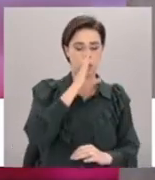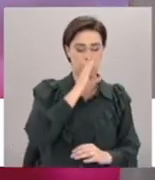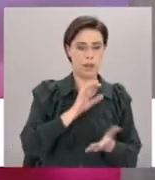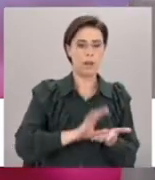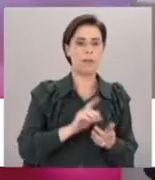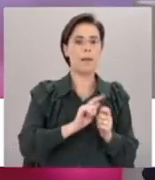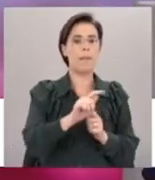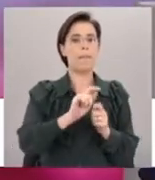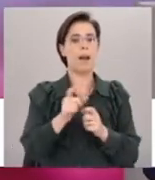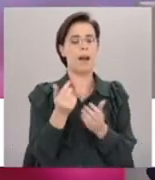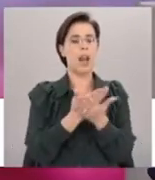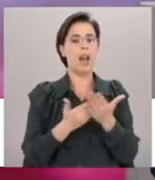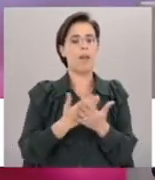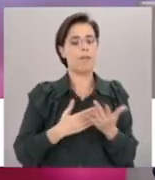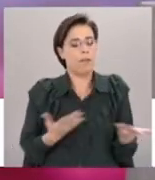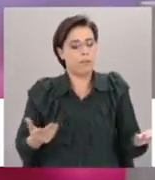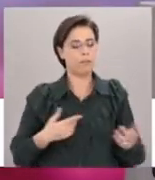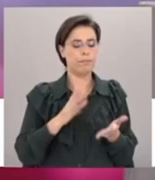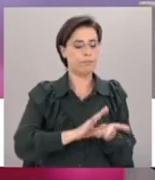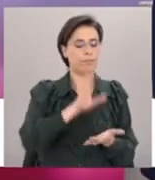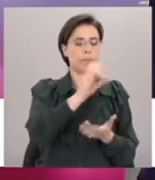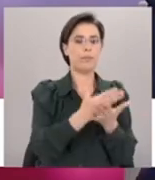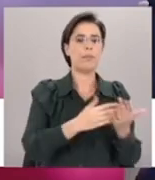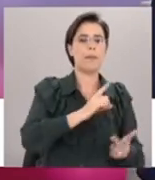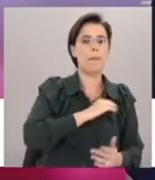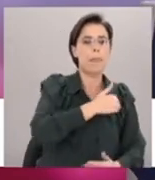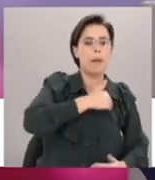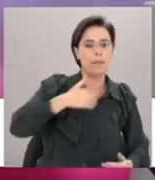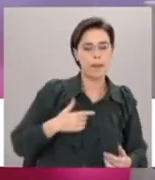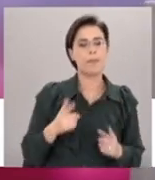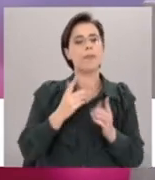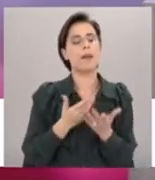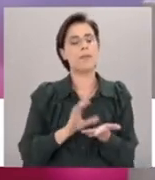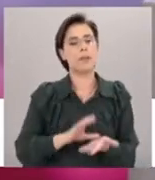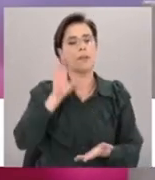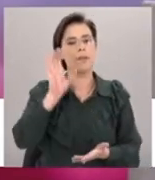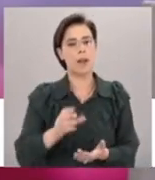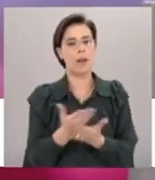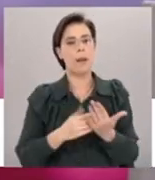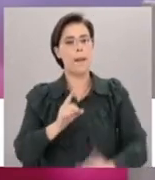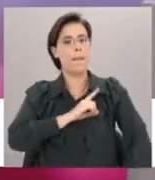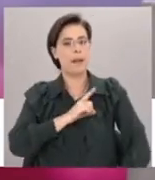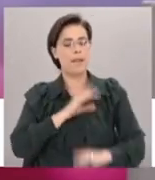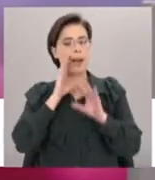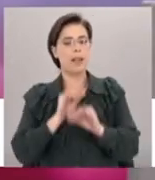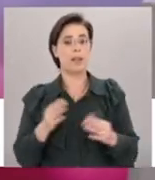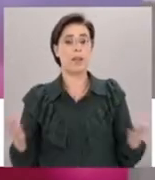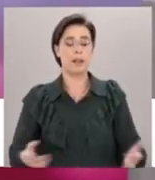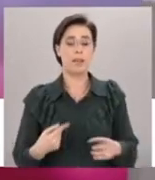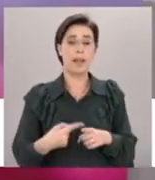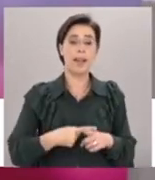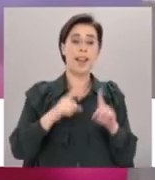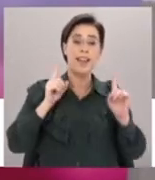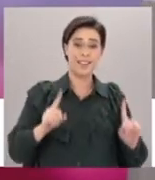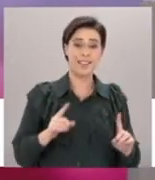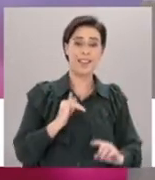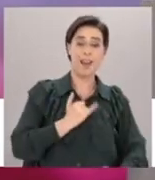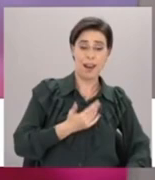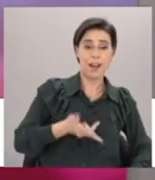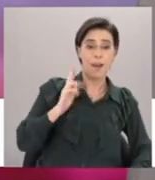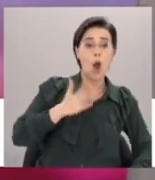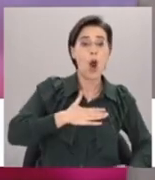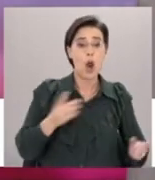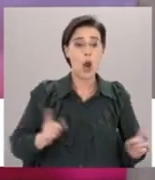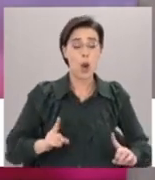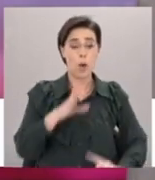a financiar vários negócios. Vamos financiar o negócio privado da saúde. Vamos financiar o negócio privado da educação. É interessante, porque a iniciativa liberal, que